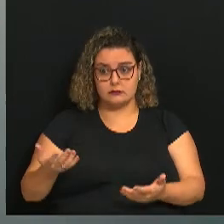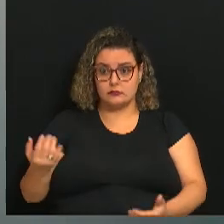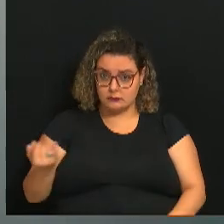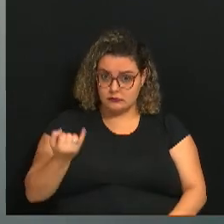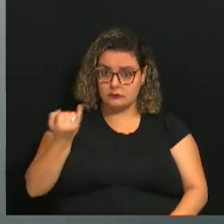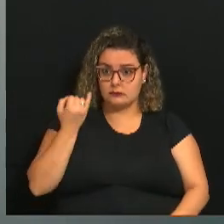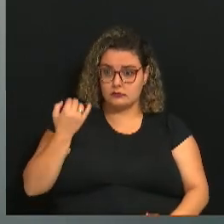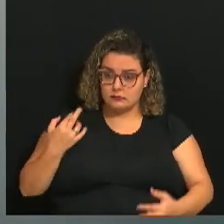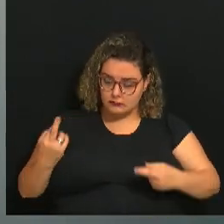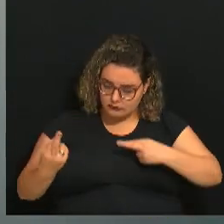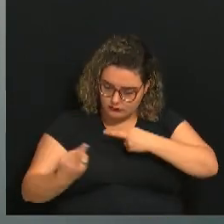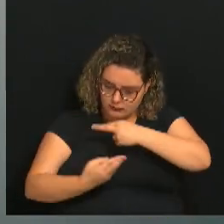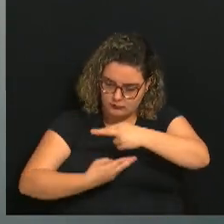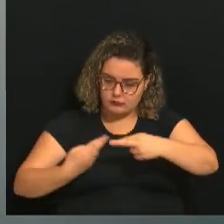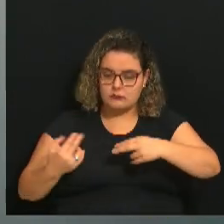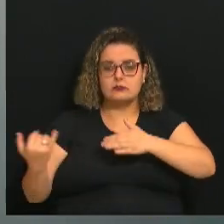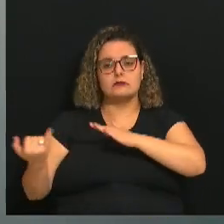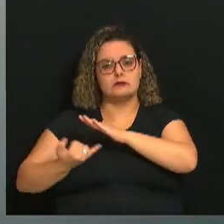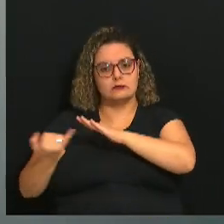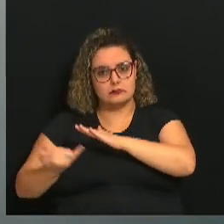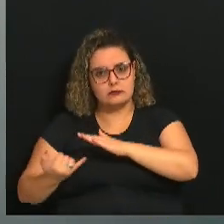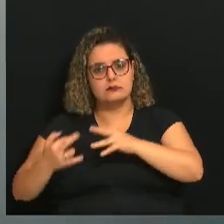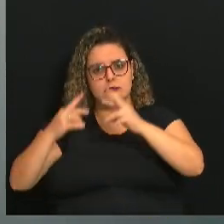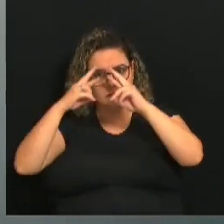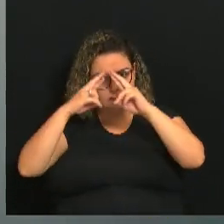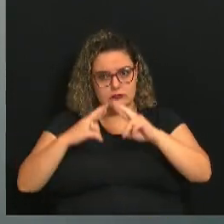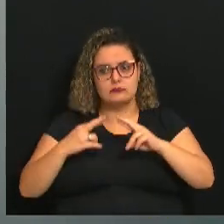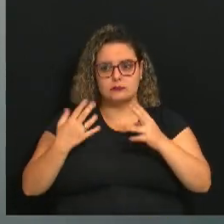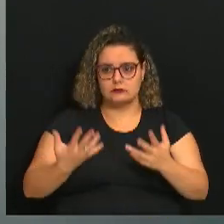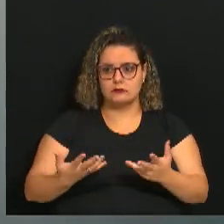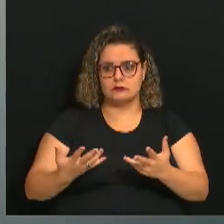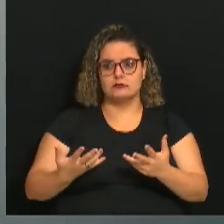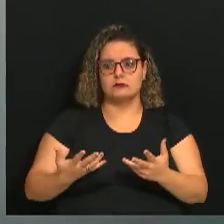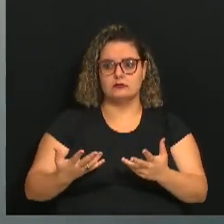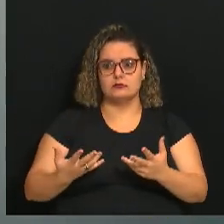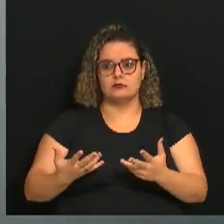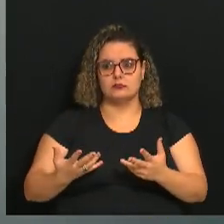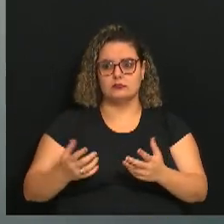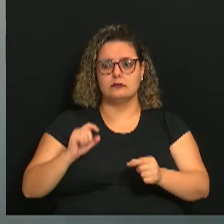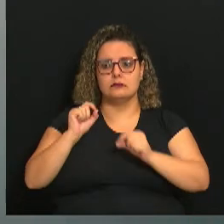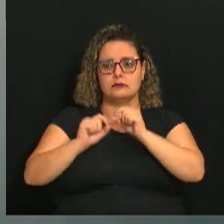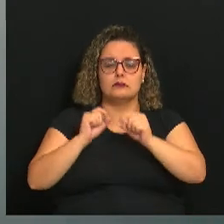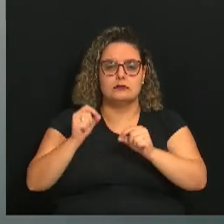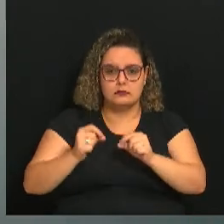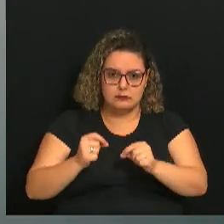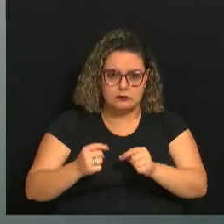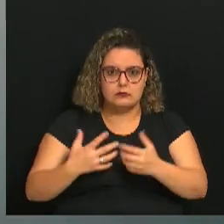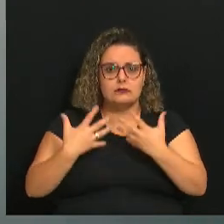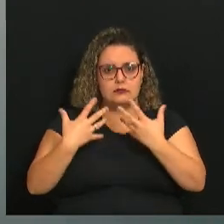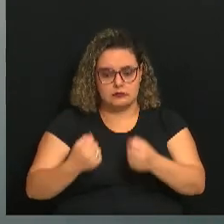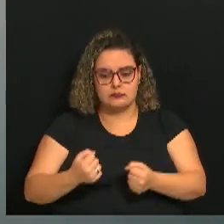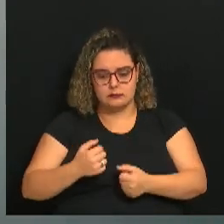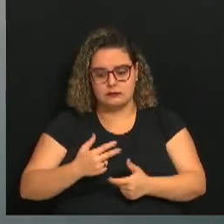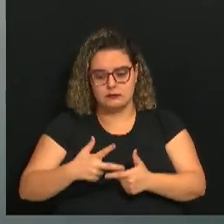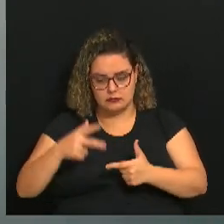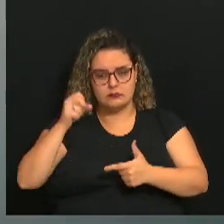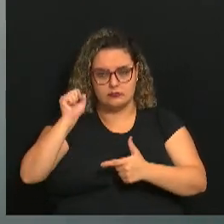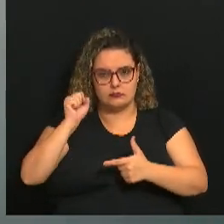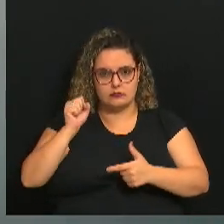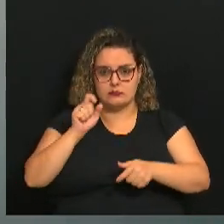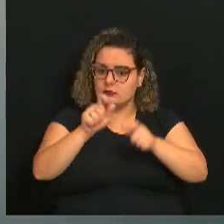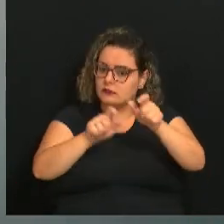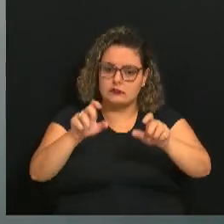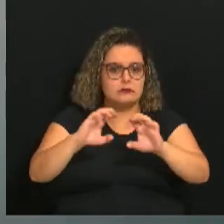relação institucional, respeitosa, mas a gente vai fazer isso porque eu acho que quem ganha é o final lá. Então, isso também tem ajudado muito esse